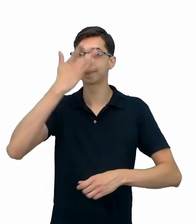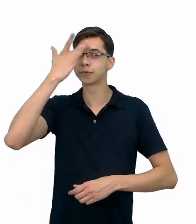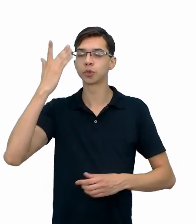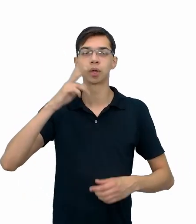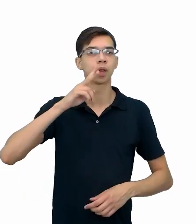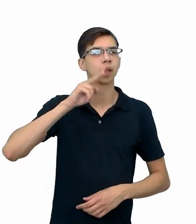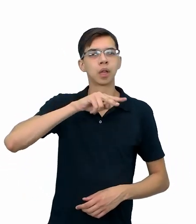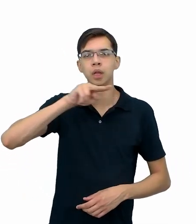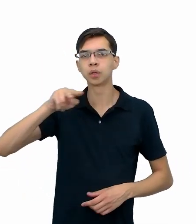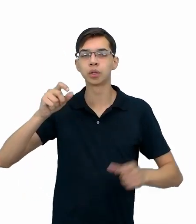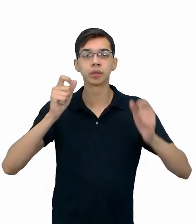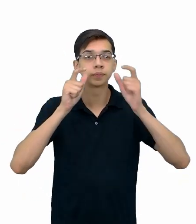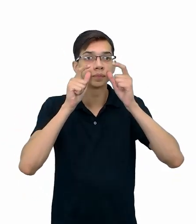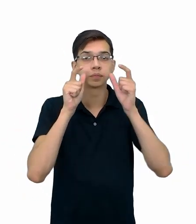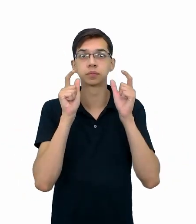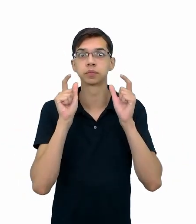seleção